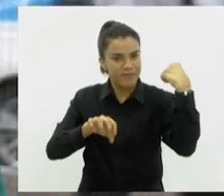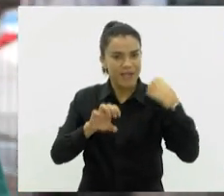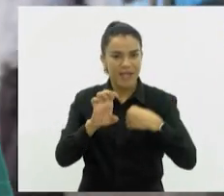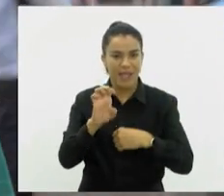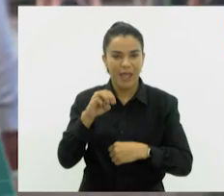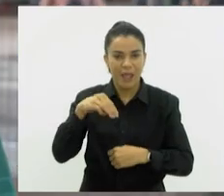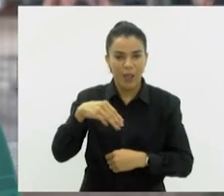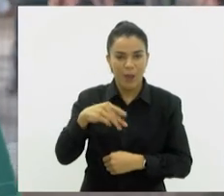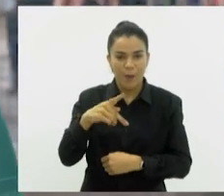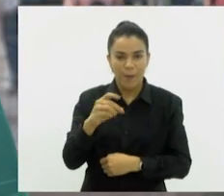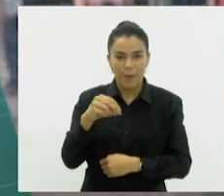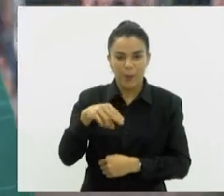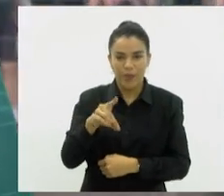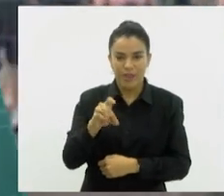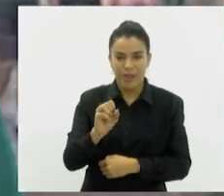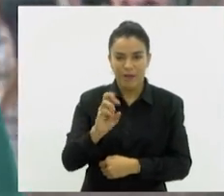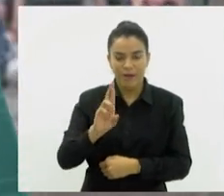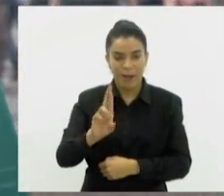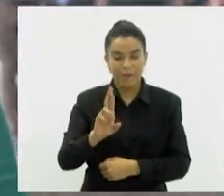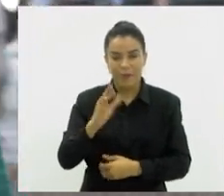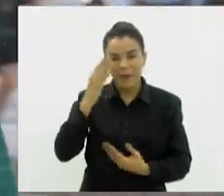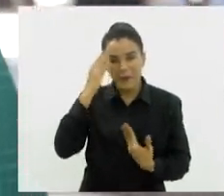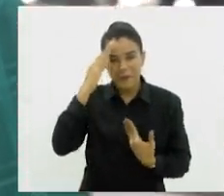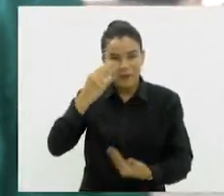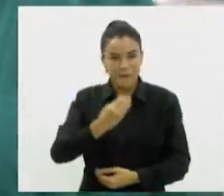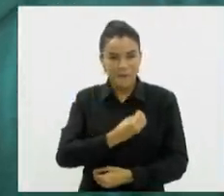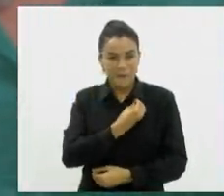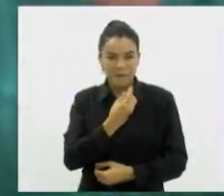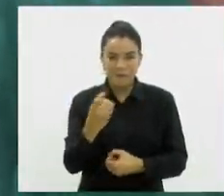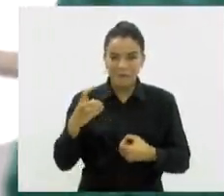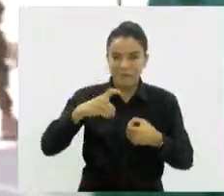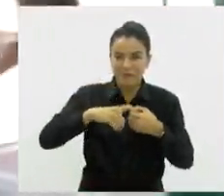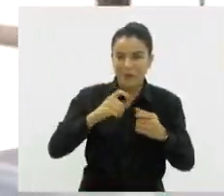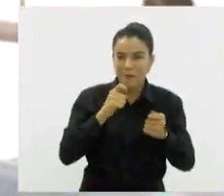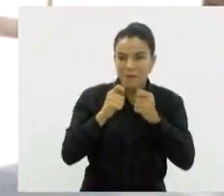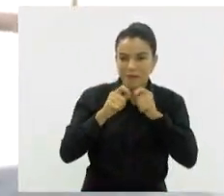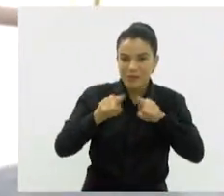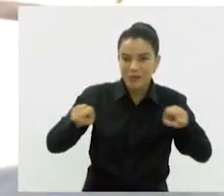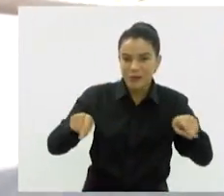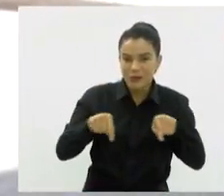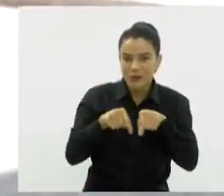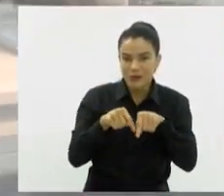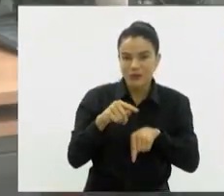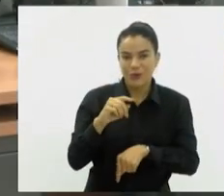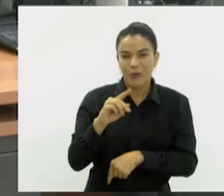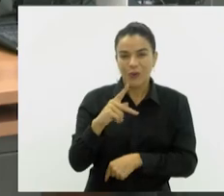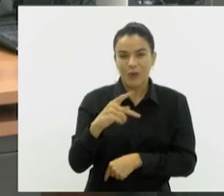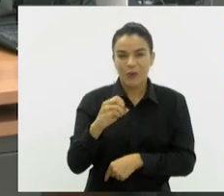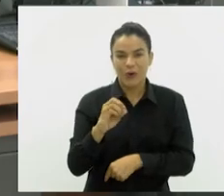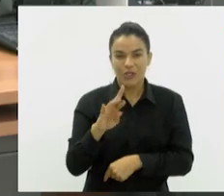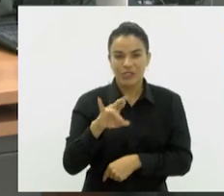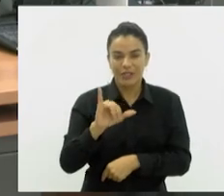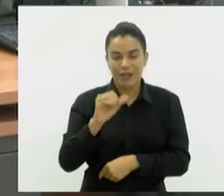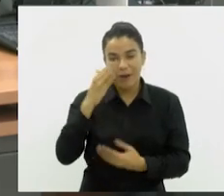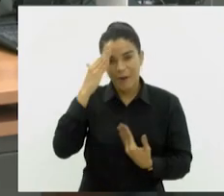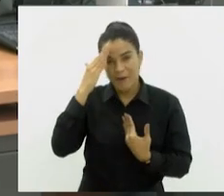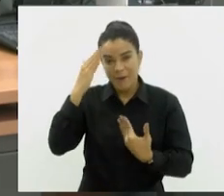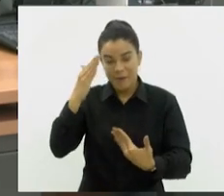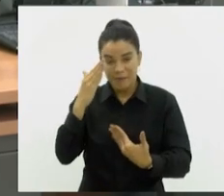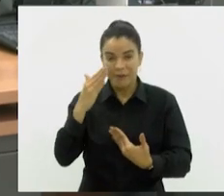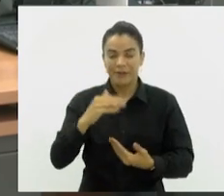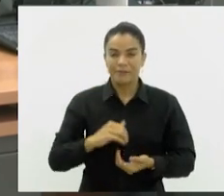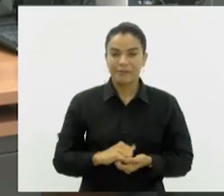da sua trajetória obrigado pela participação milana Potira Voltamos com você no estúdio Obrigada Paulo Vitor bom dia para